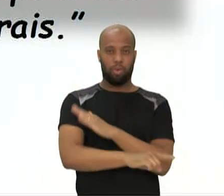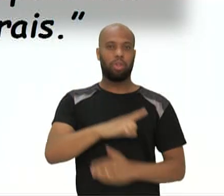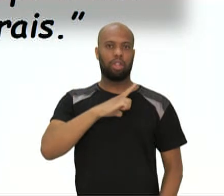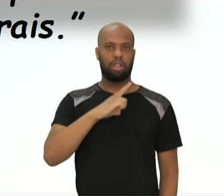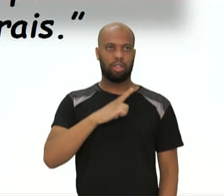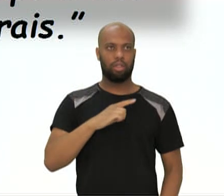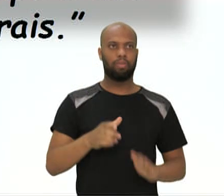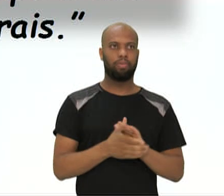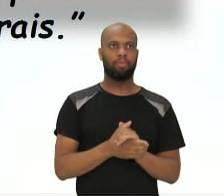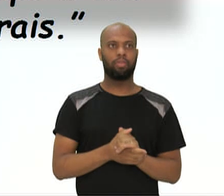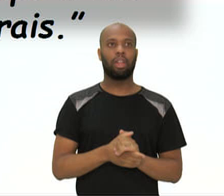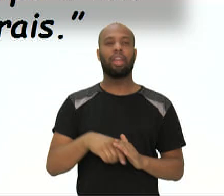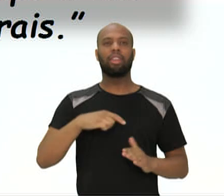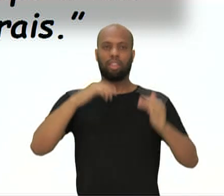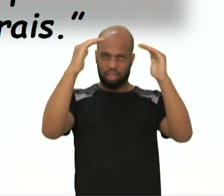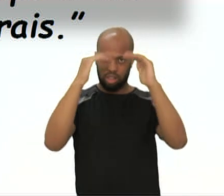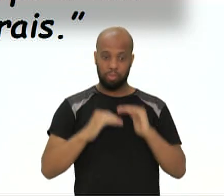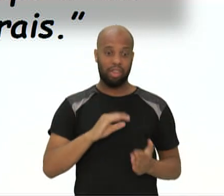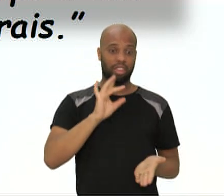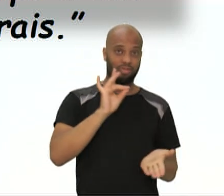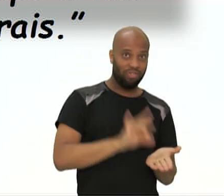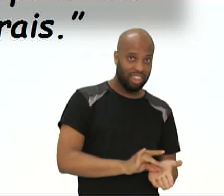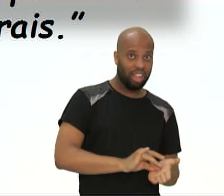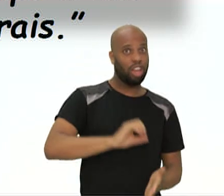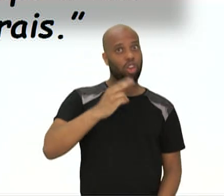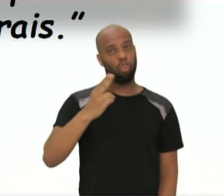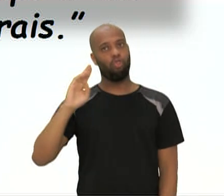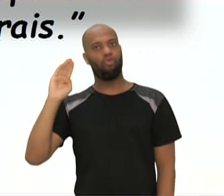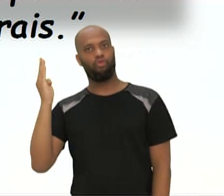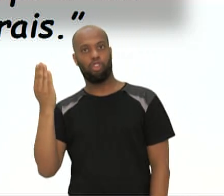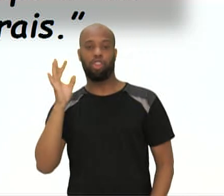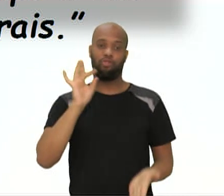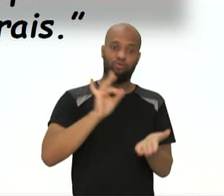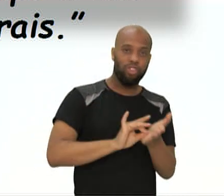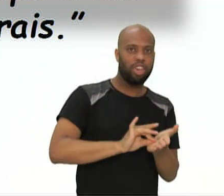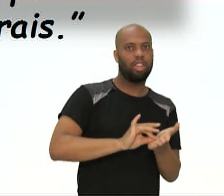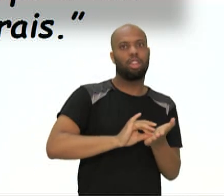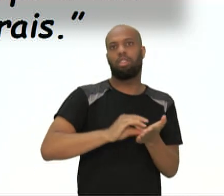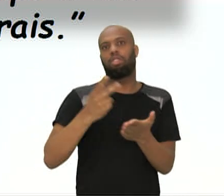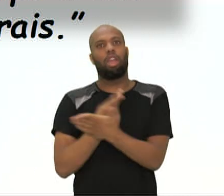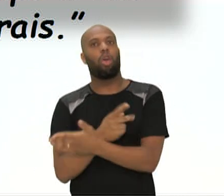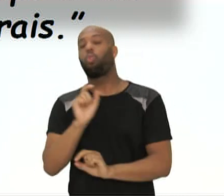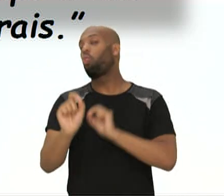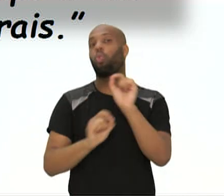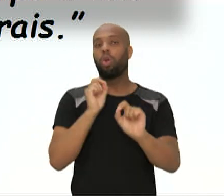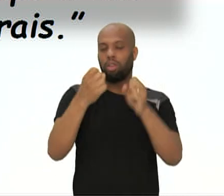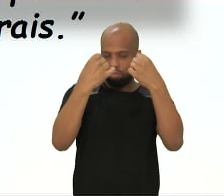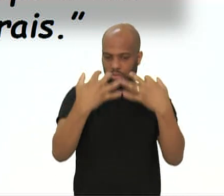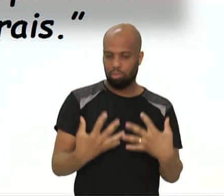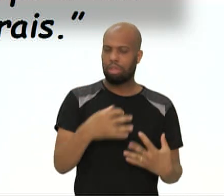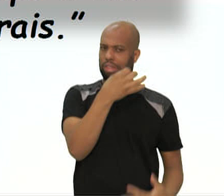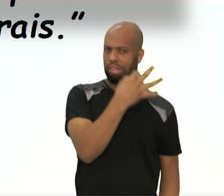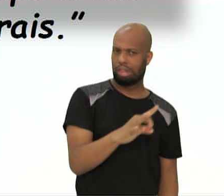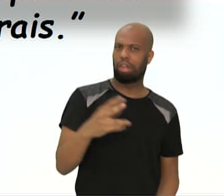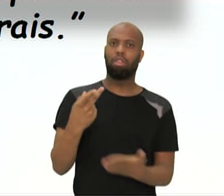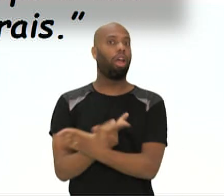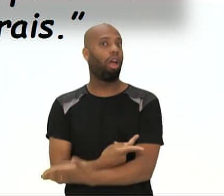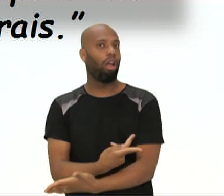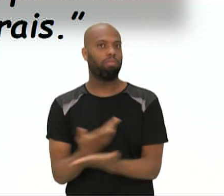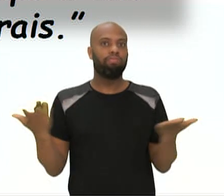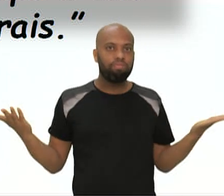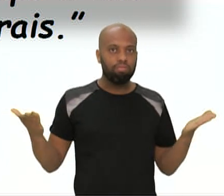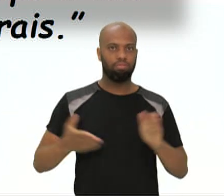A alternativa a seguir é correta ou incorreta? Você vai me dizer se ela é falsa ou se ela é verdadeira, se ela está certa ou se ela está